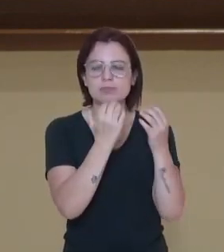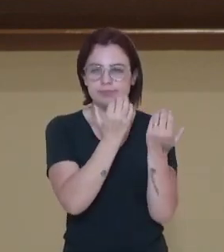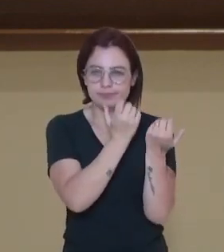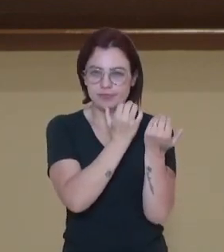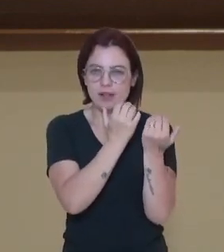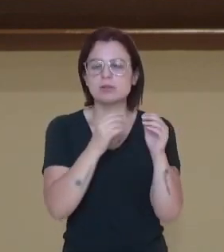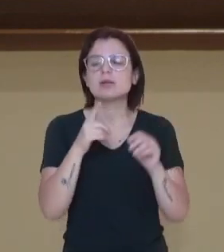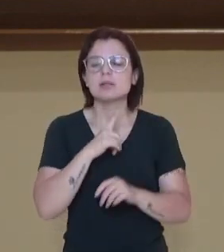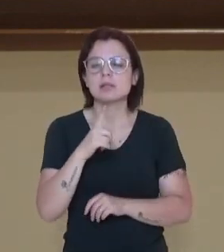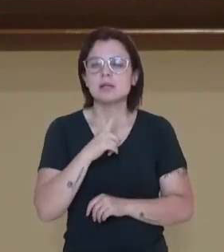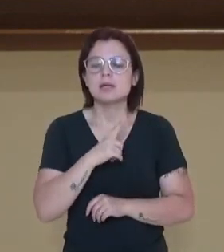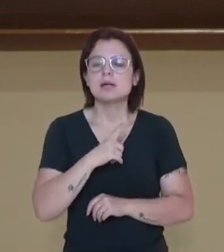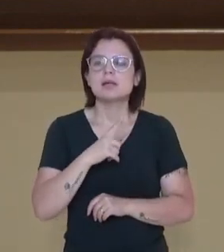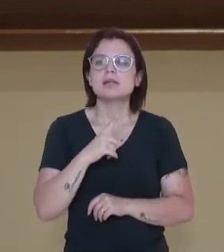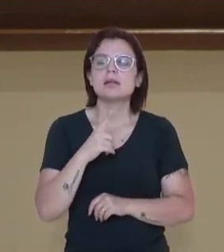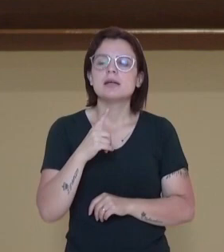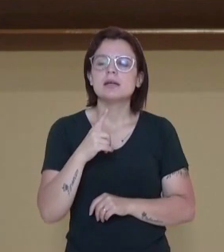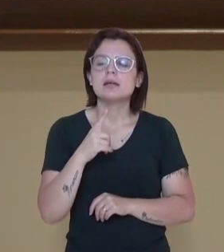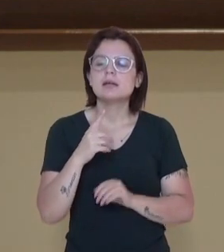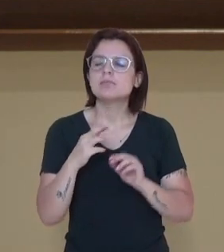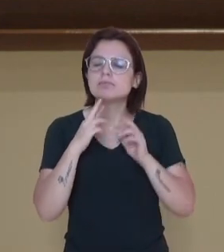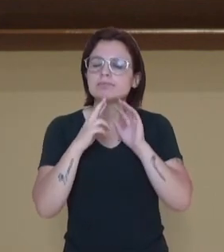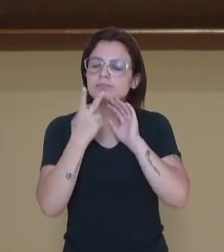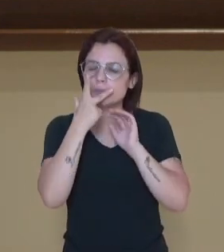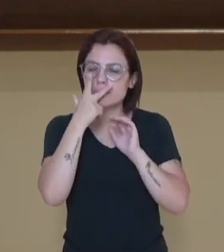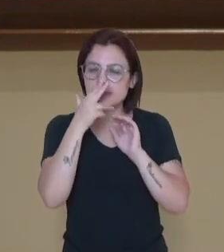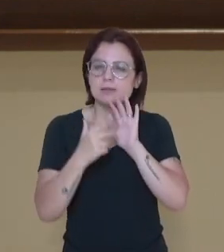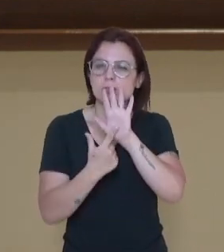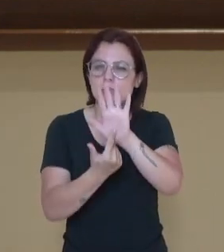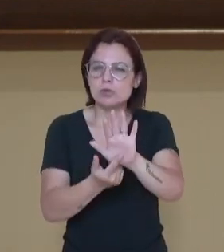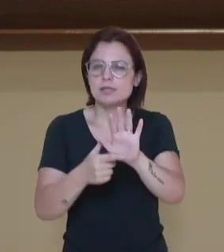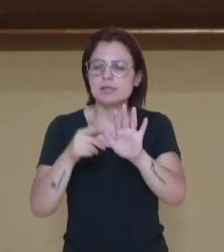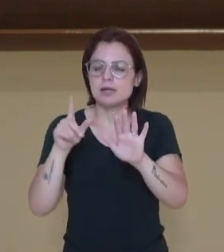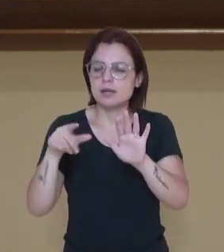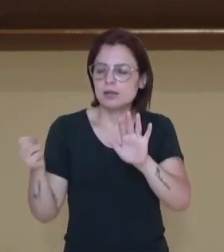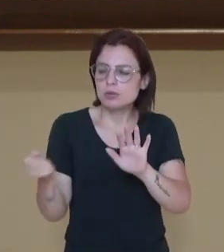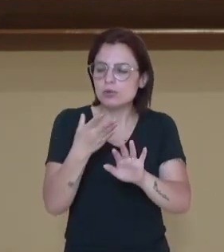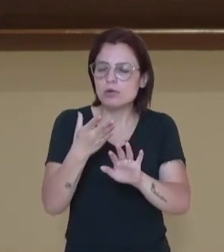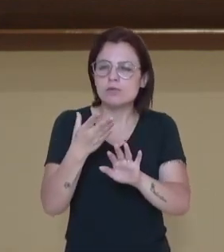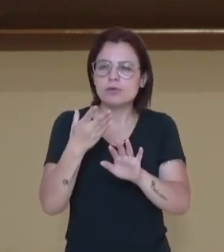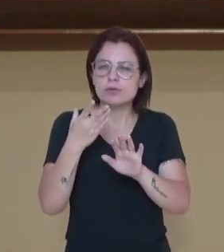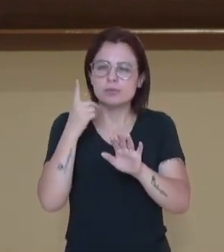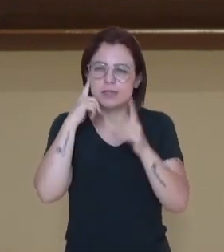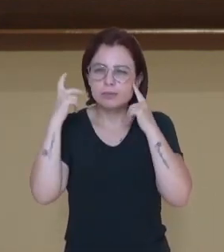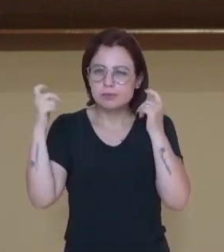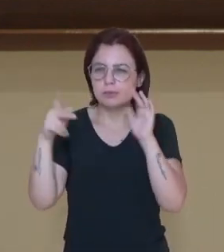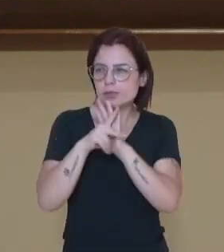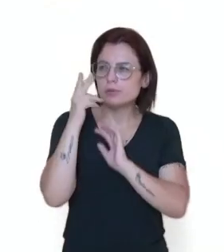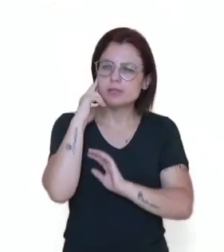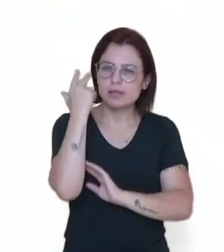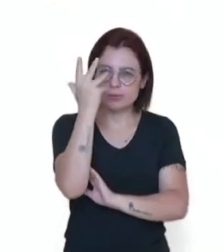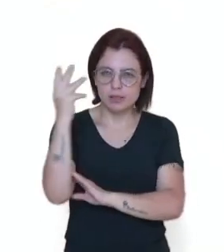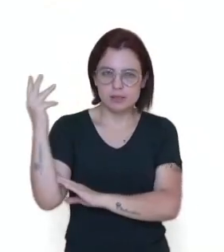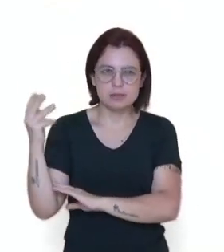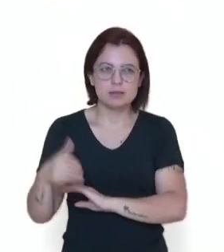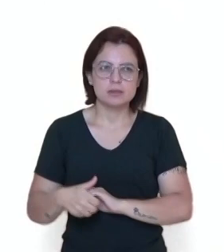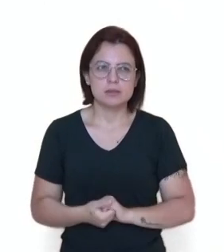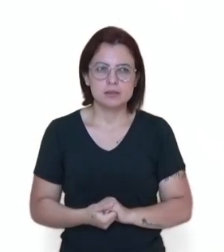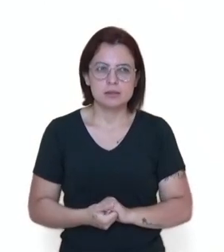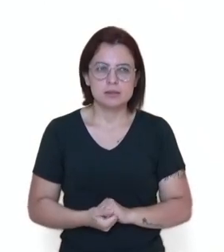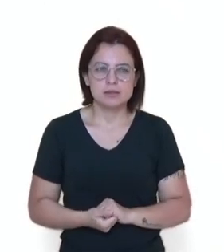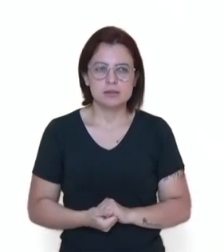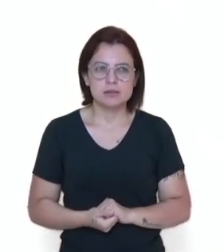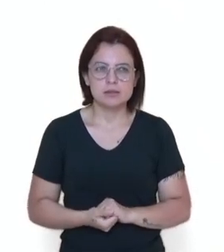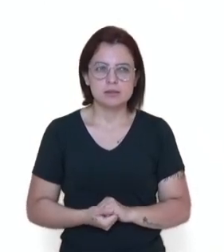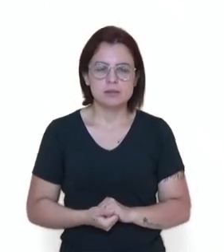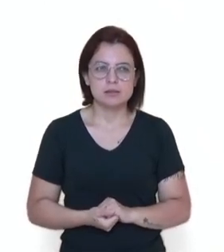na história da humanidade, além do próprio corpo como instrumento musical. Segundo a